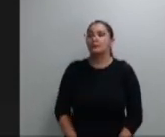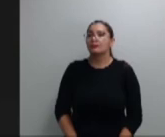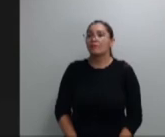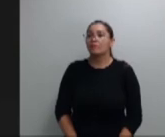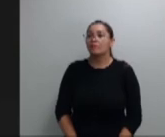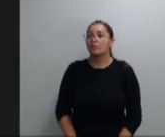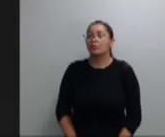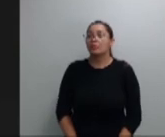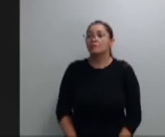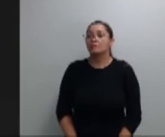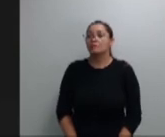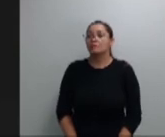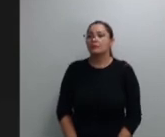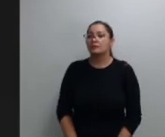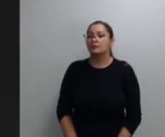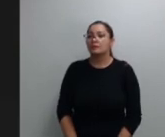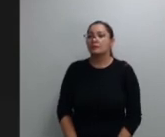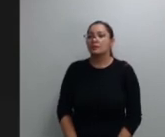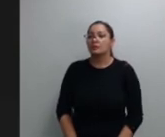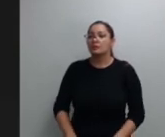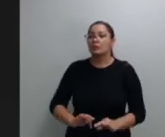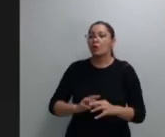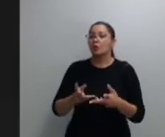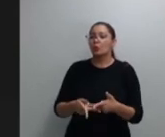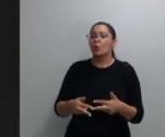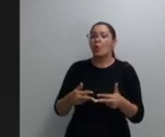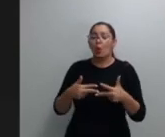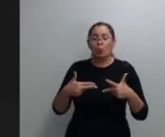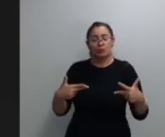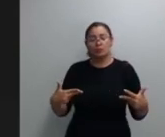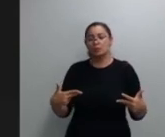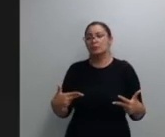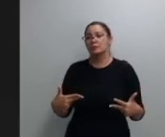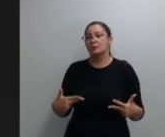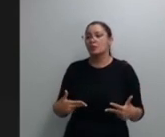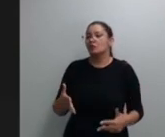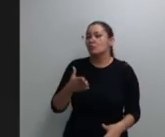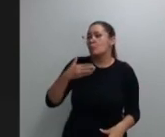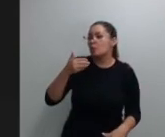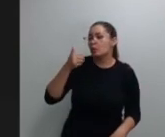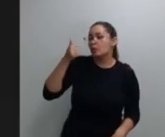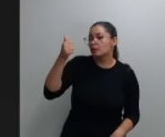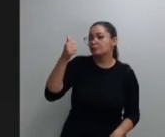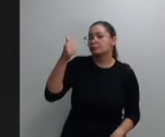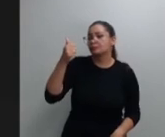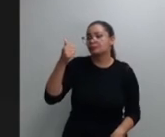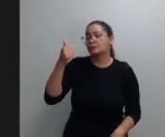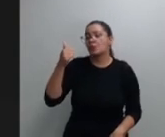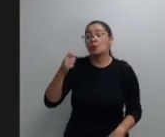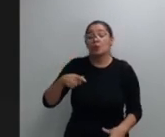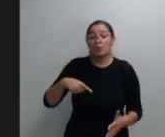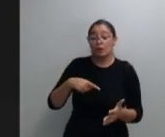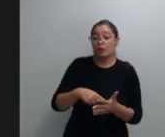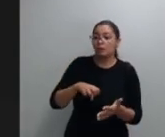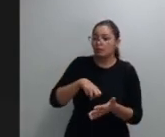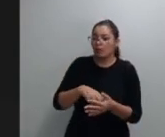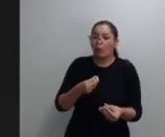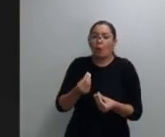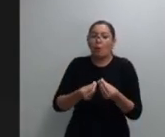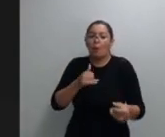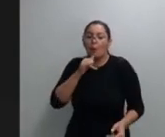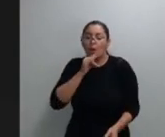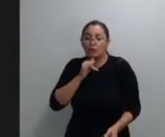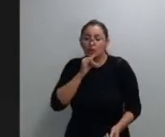para incluir outras formas de melhoria de quem está condenado como por exemplo a